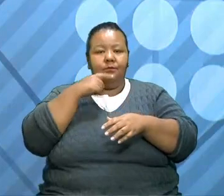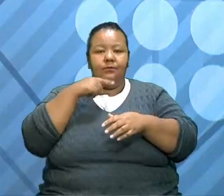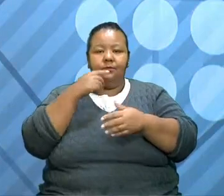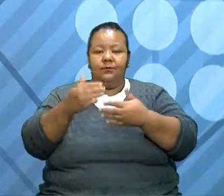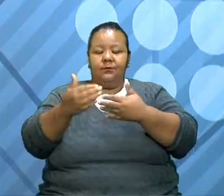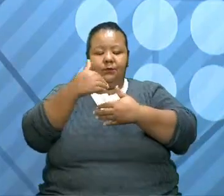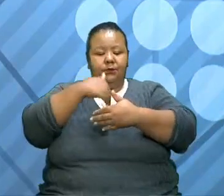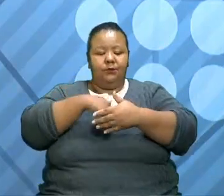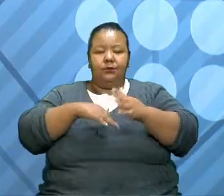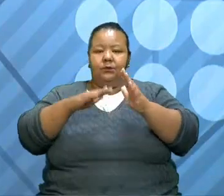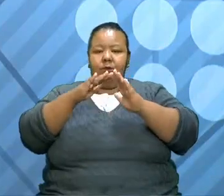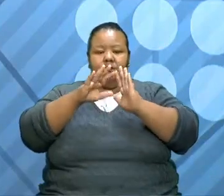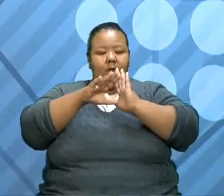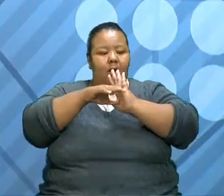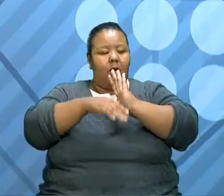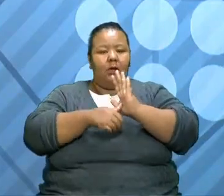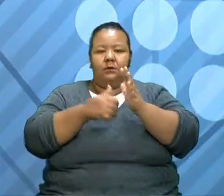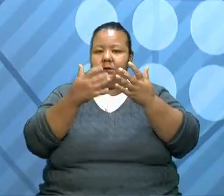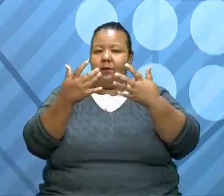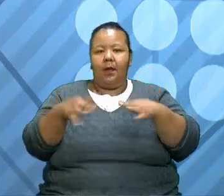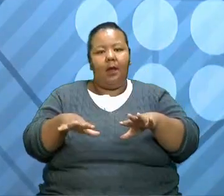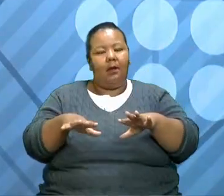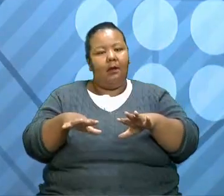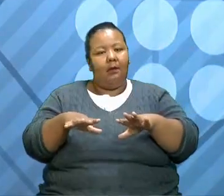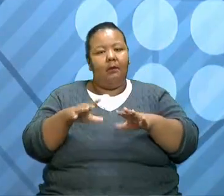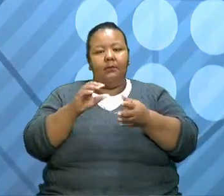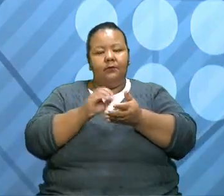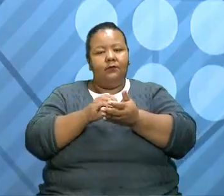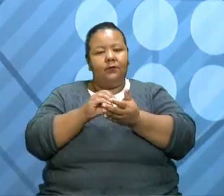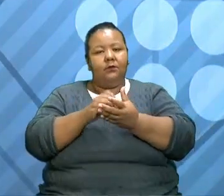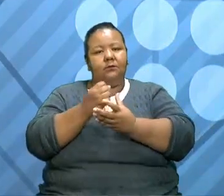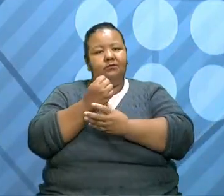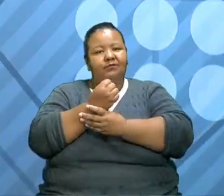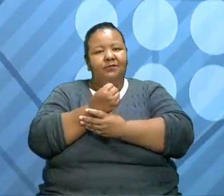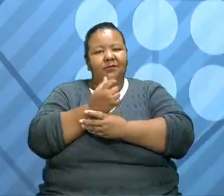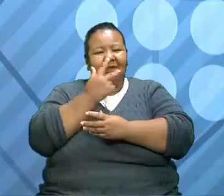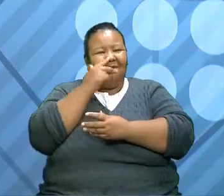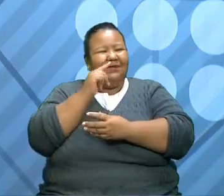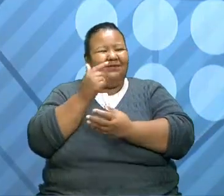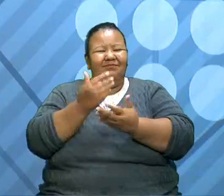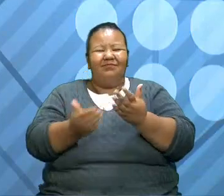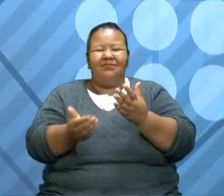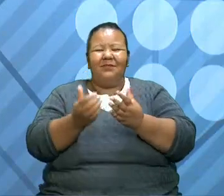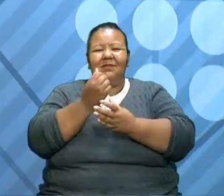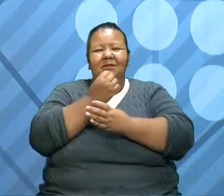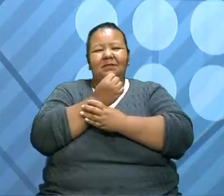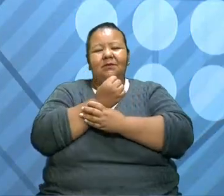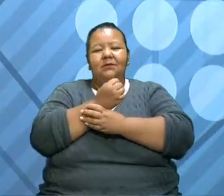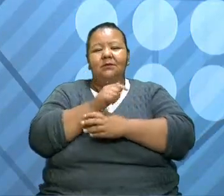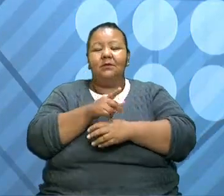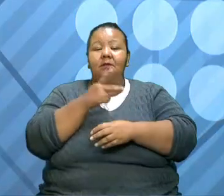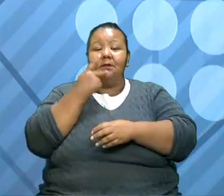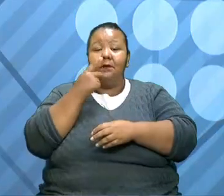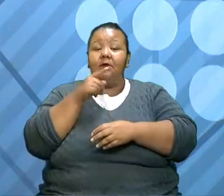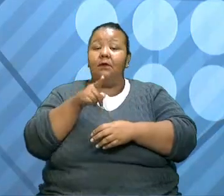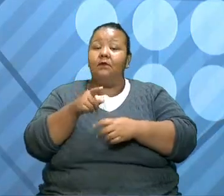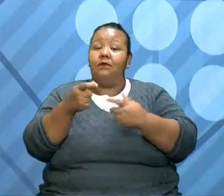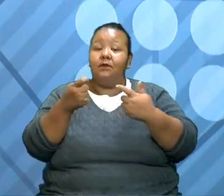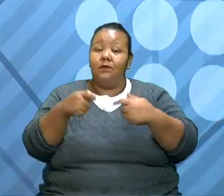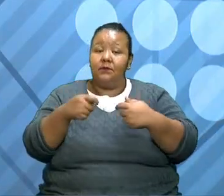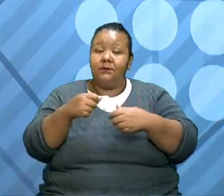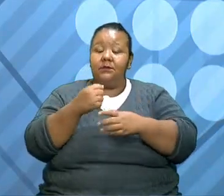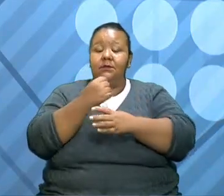casa roubar. Você se sente invadido quando isso acontece. Você perde a sensação de segurança. E ele diz, você precisa ter uma segurança